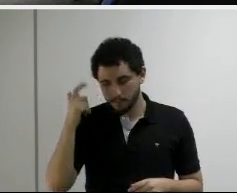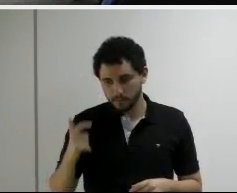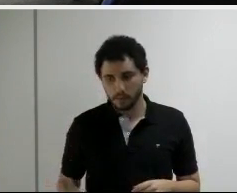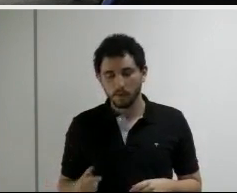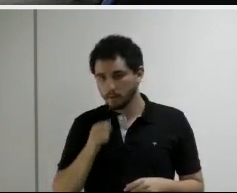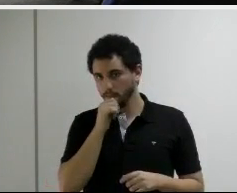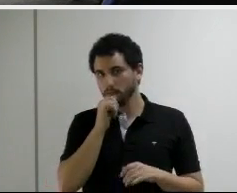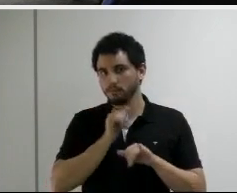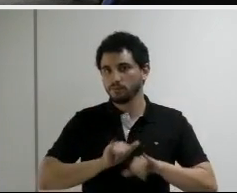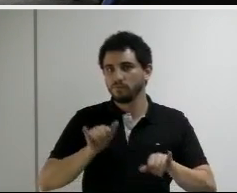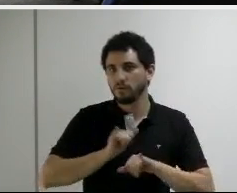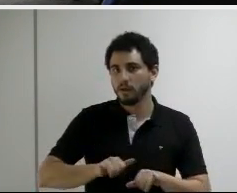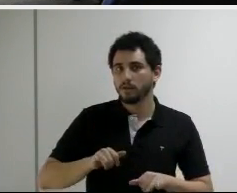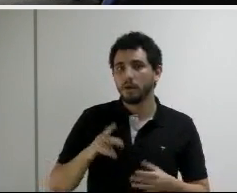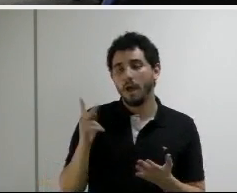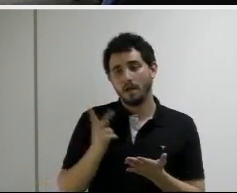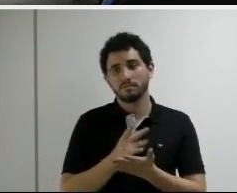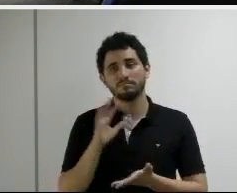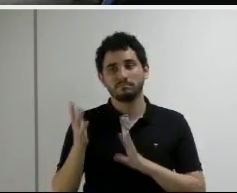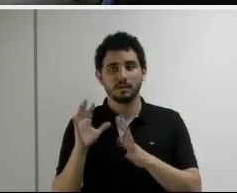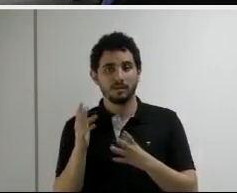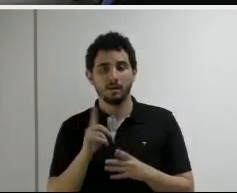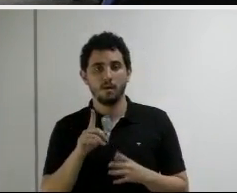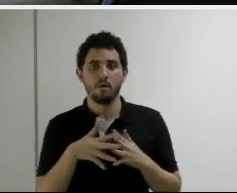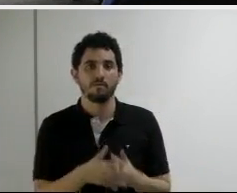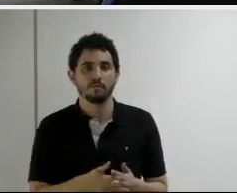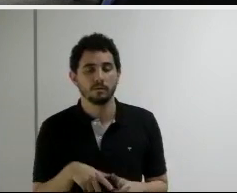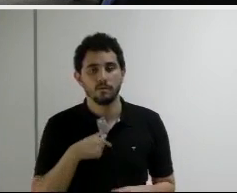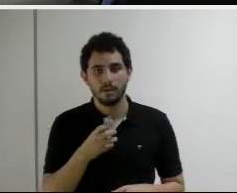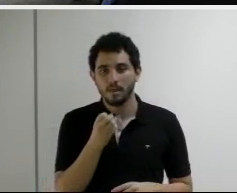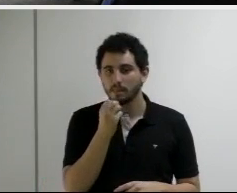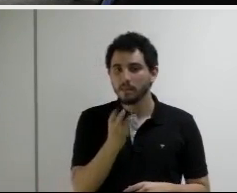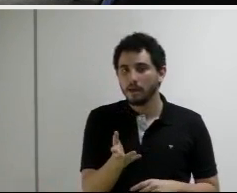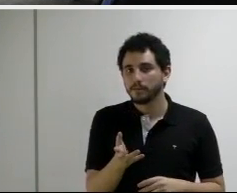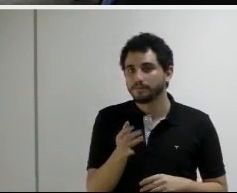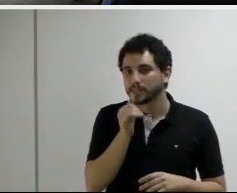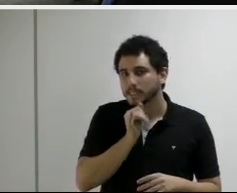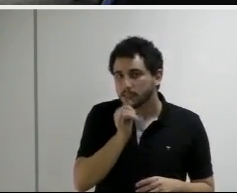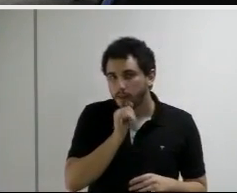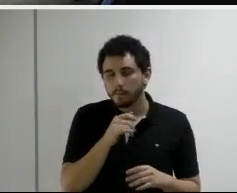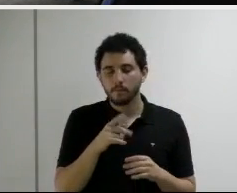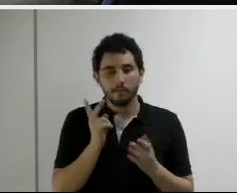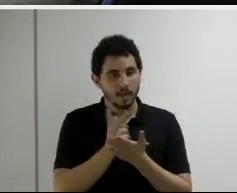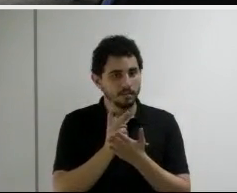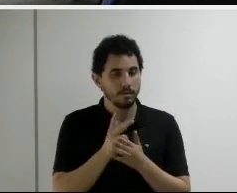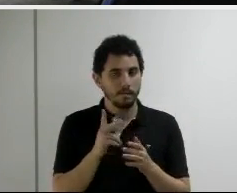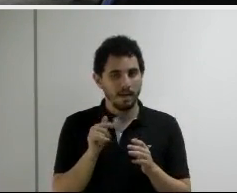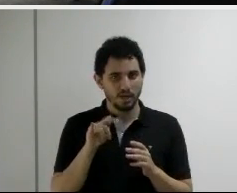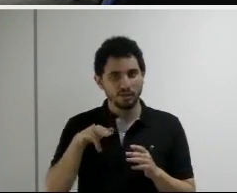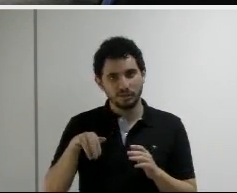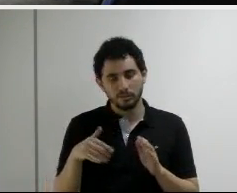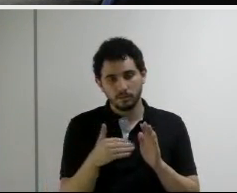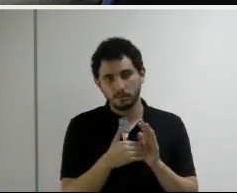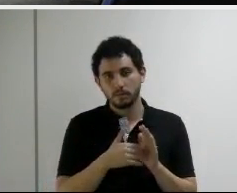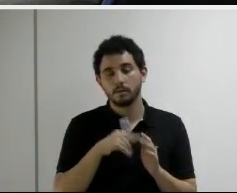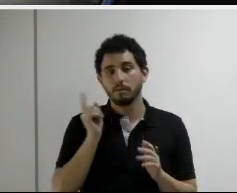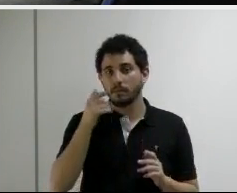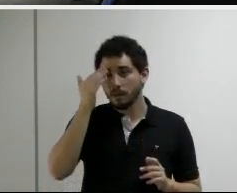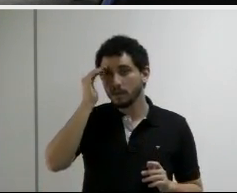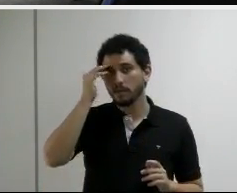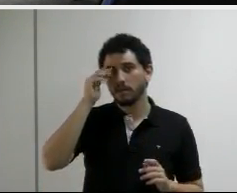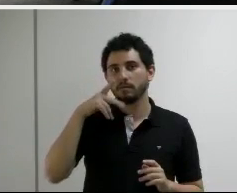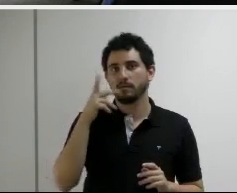divulgados publicamente, são situações que não se confundem. Então, eu queria dar esses exemplos e colocar todo mundo nessa mesma página de início, para a gente entender de que nós estamos